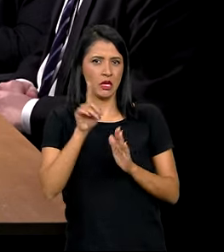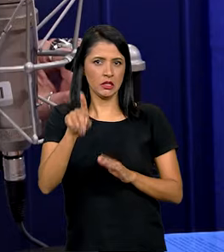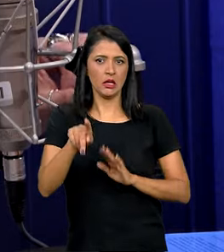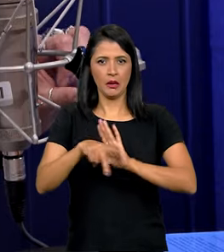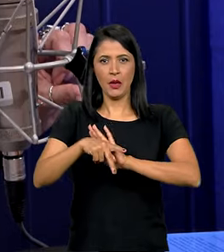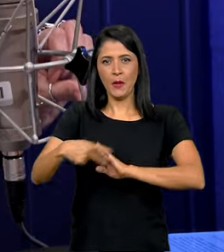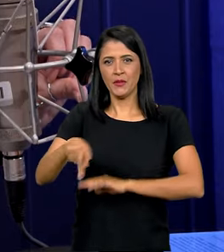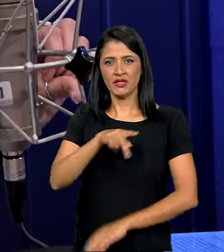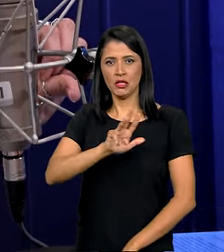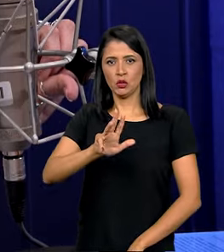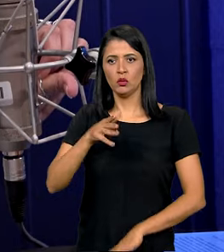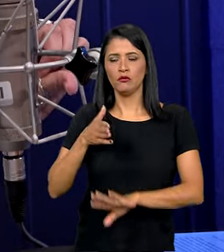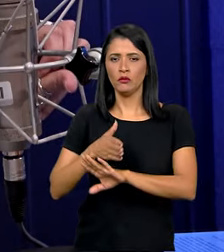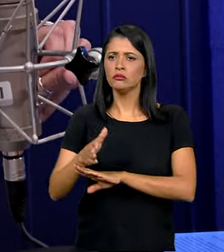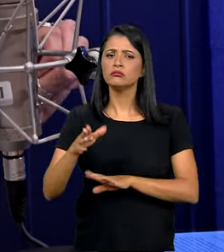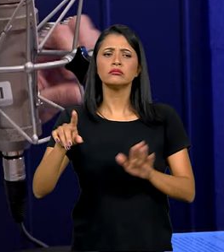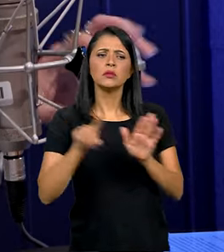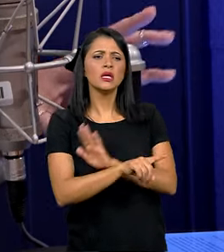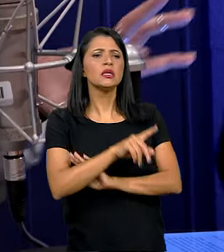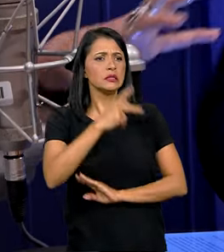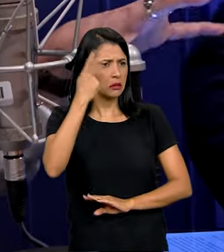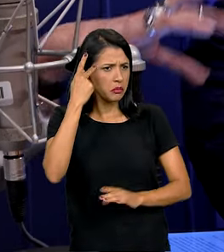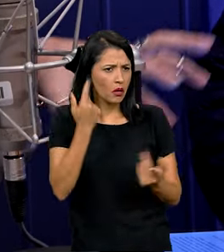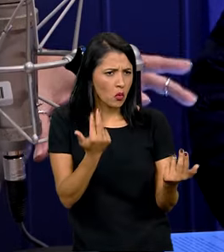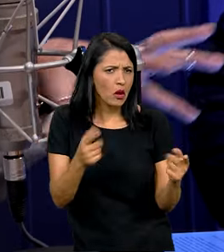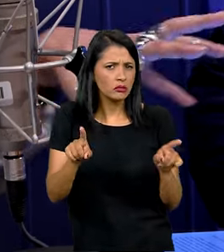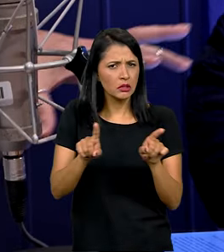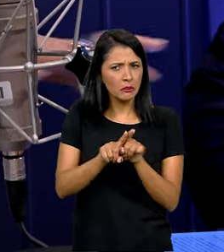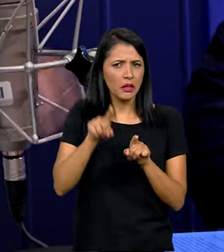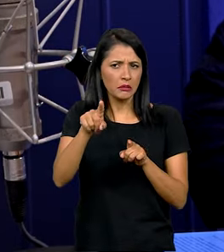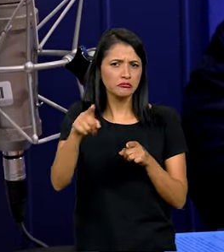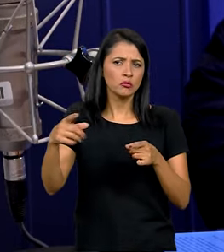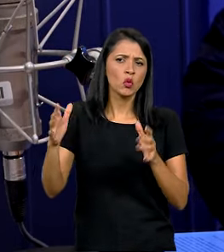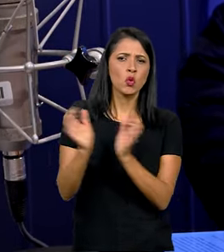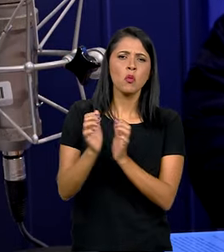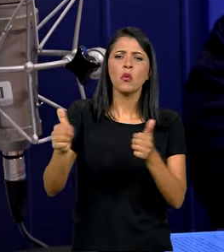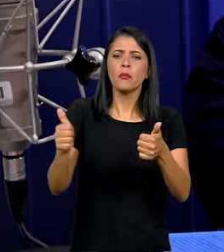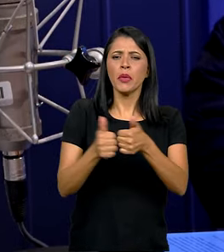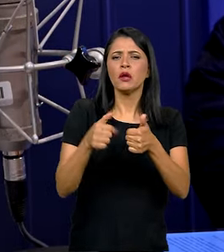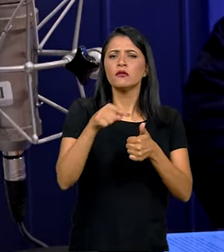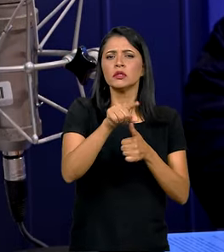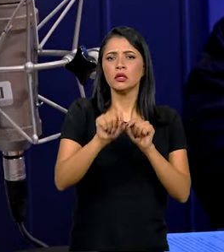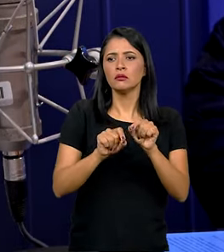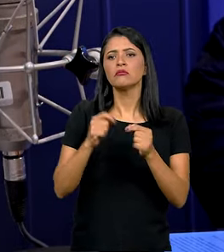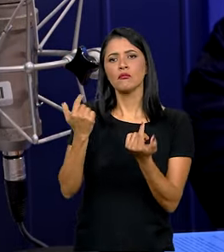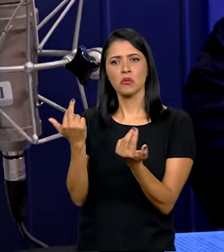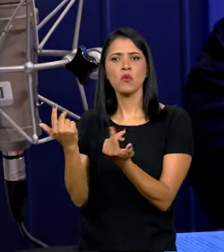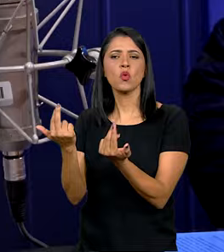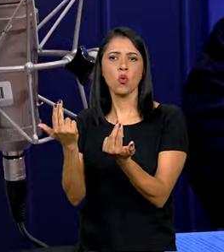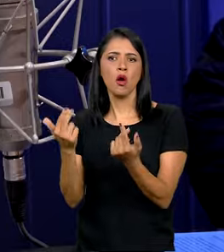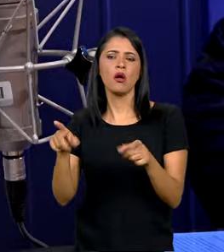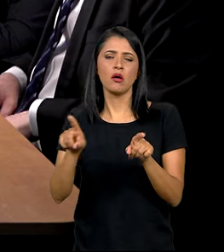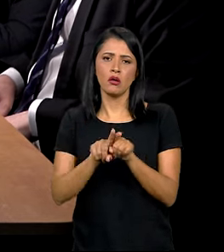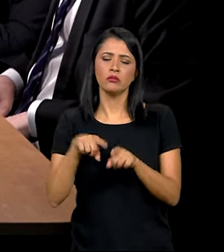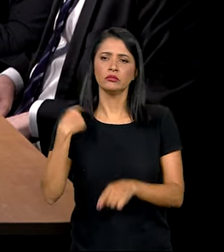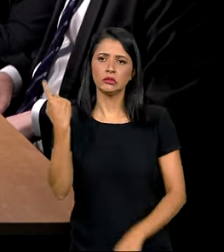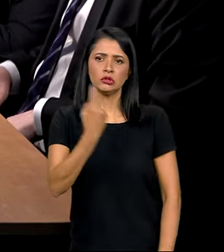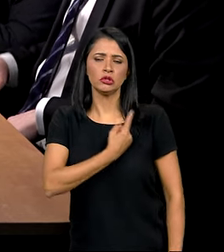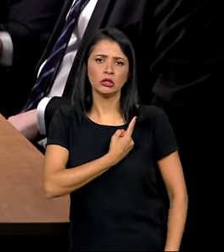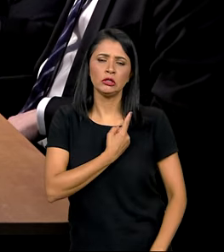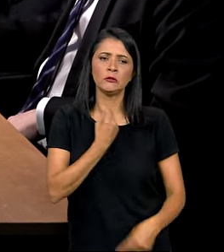Paulo também Lucas a visão foi essa e dos grupos que estavam mais próximos a vocês é muito nesse sentido a